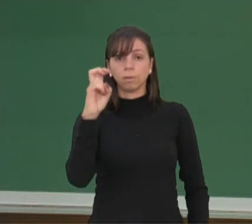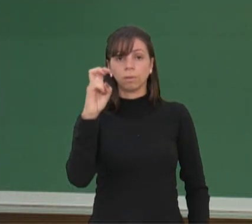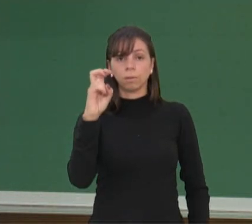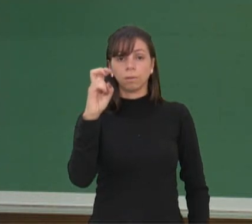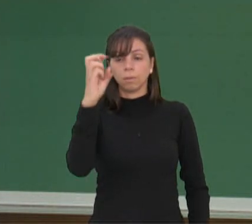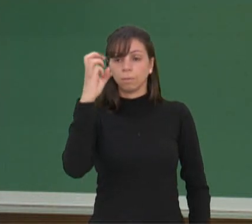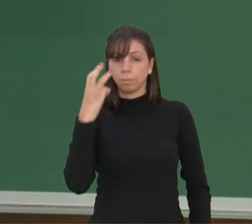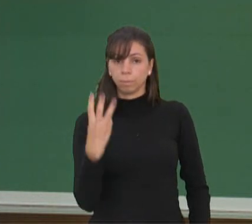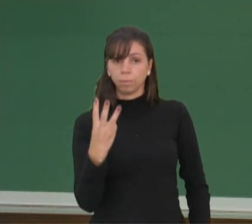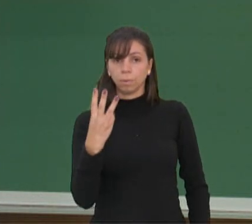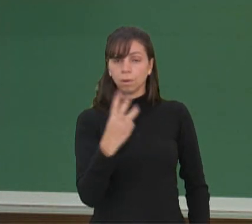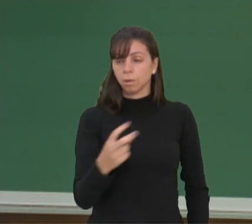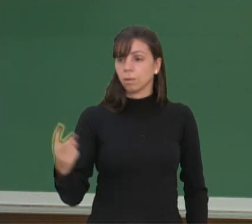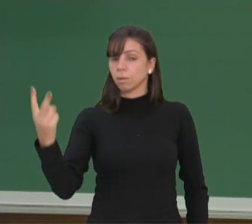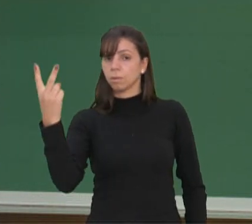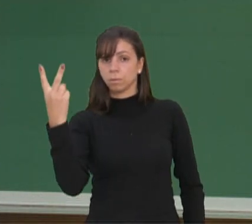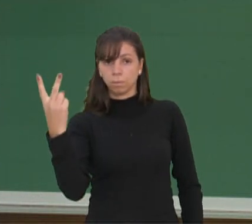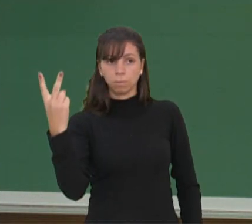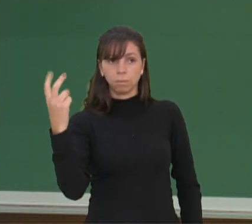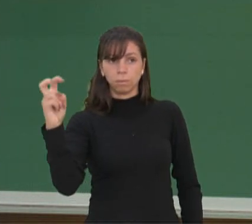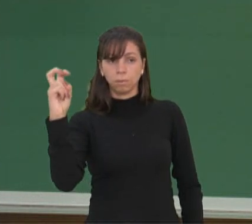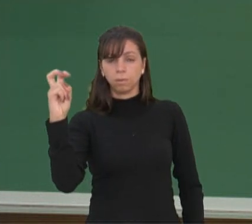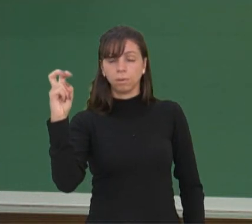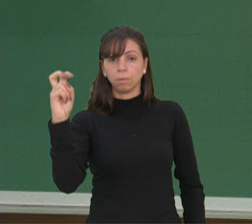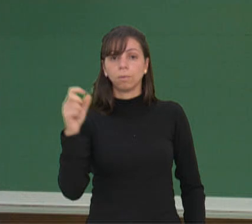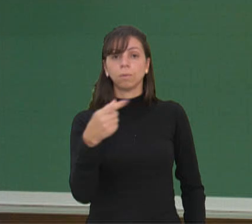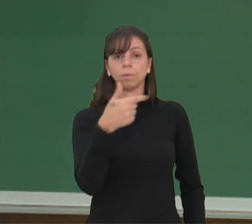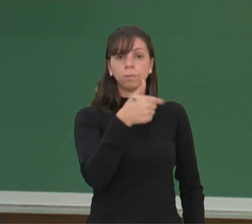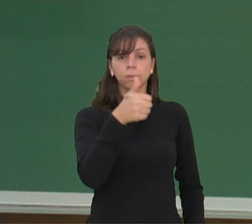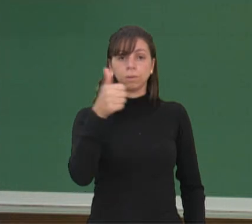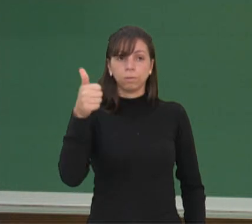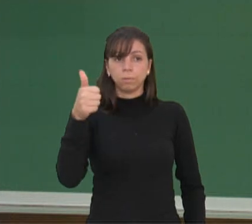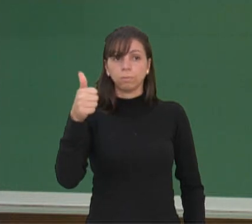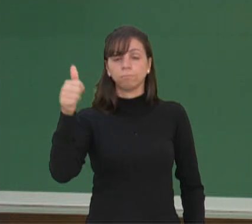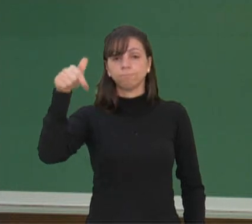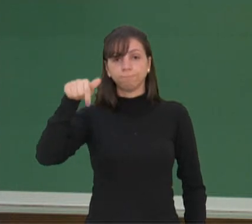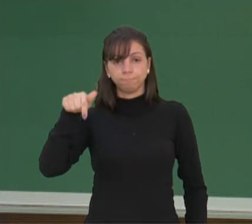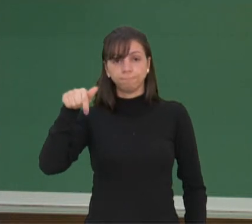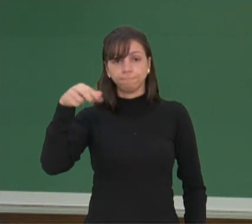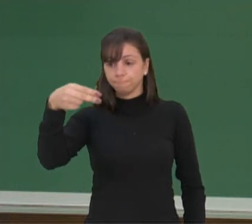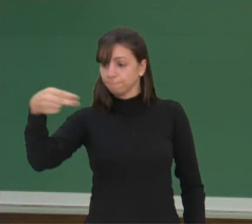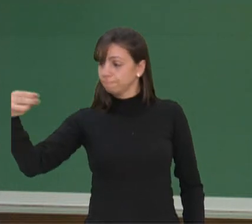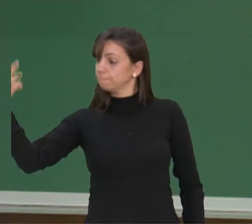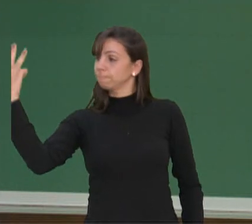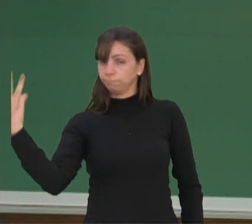7 é 3. Então, você tem os números naturais representados por frações.